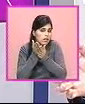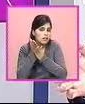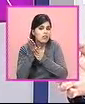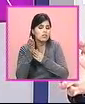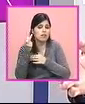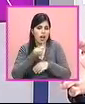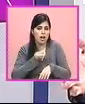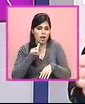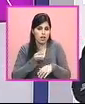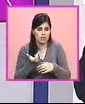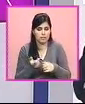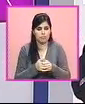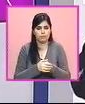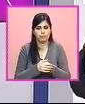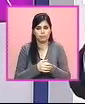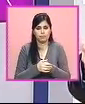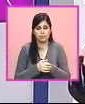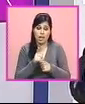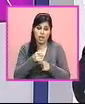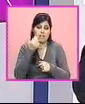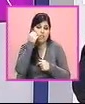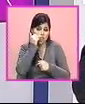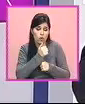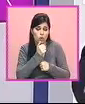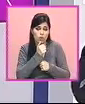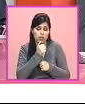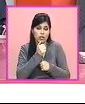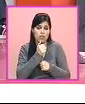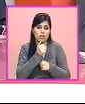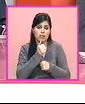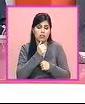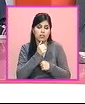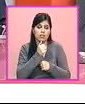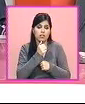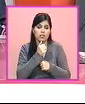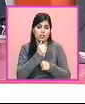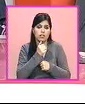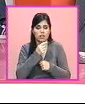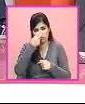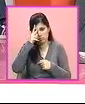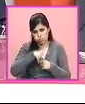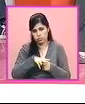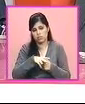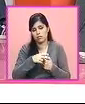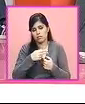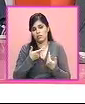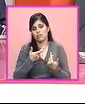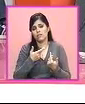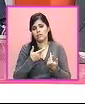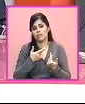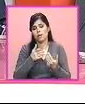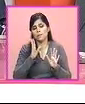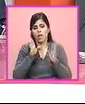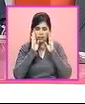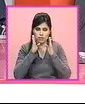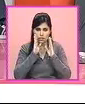inicial da zona. Claro. E essa dor prolongada é também muito incomodativa e devemos estar atentos,